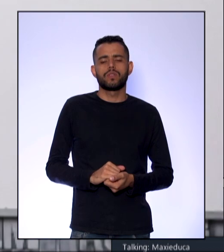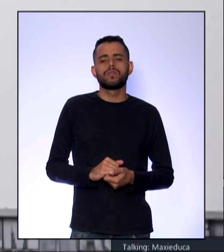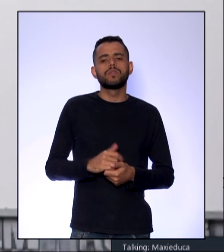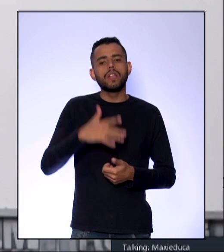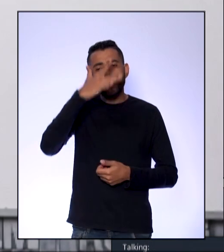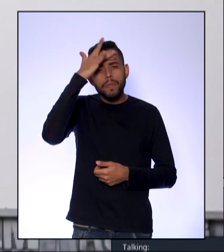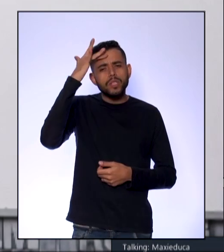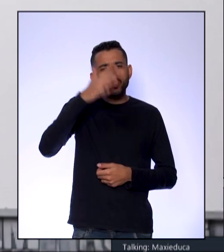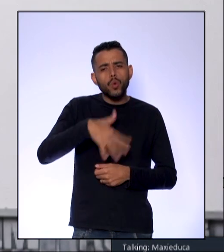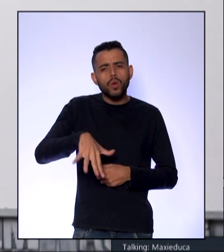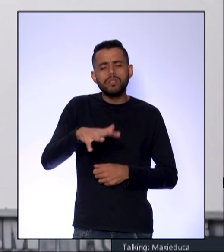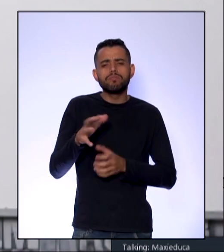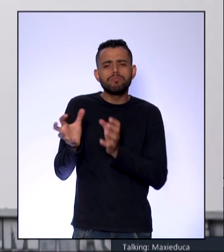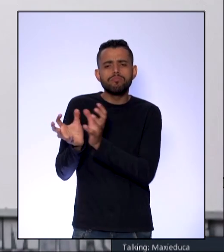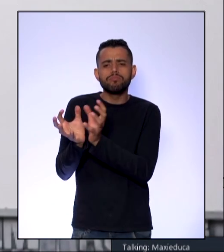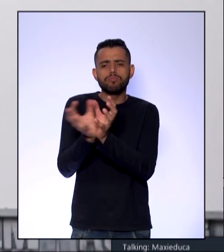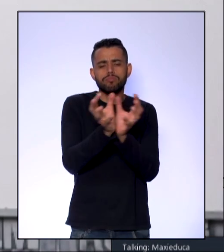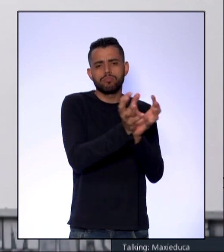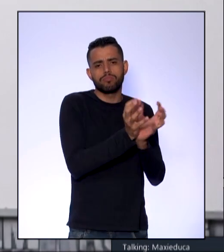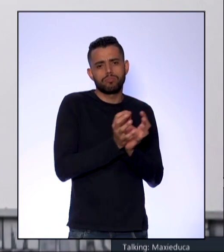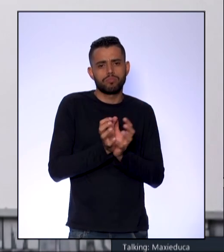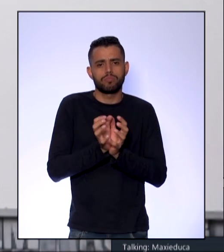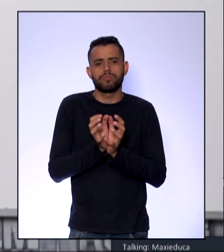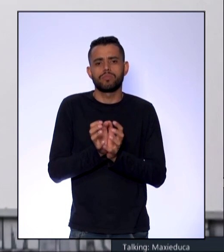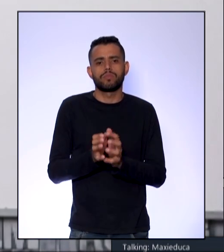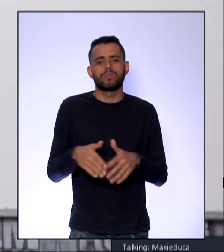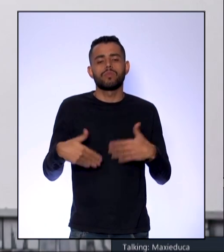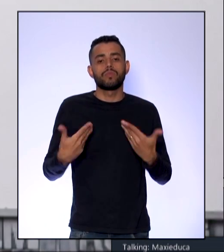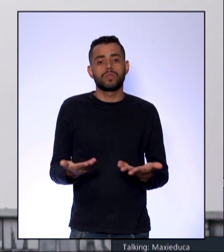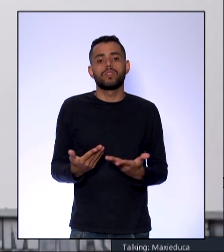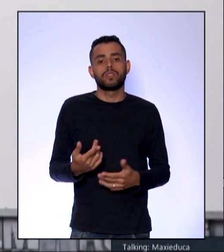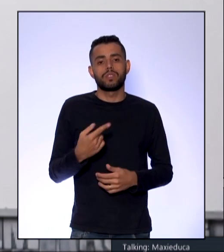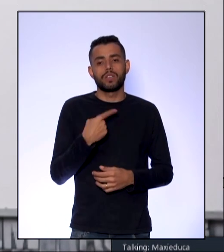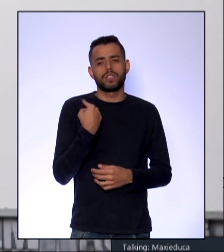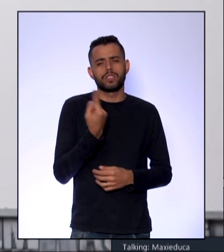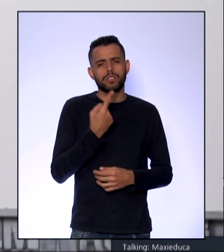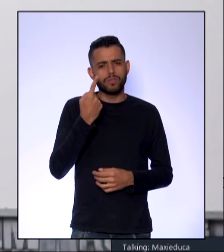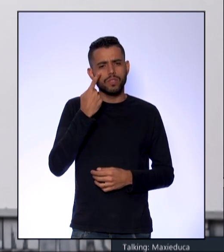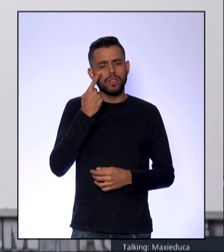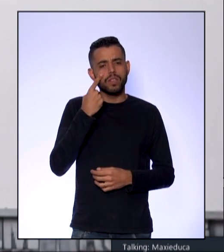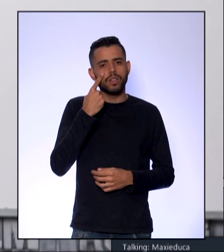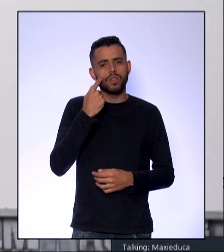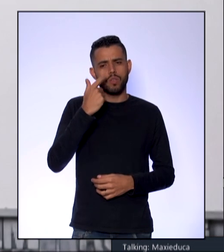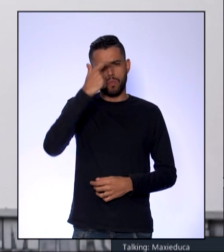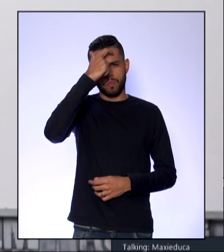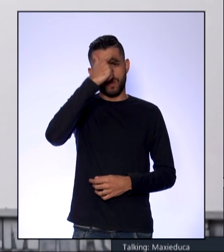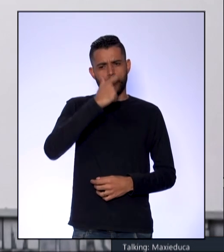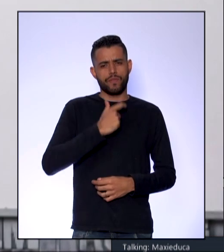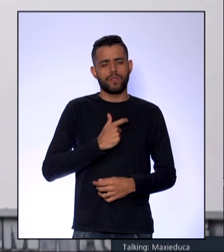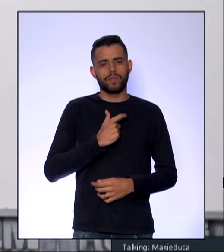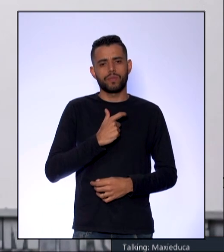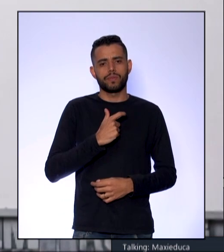populacional. Quando nós analisamos o perfil